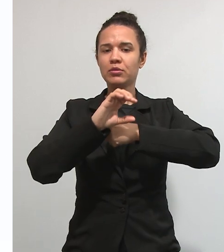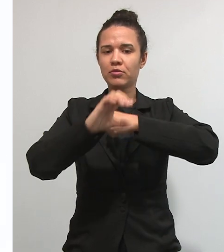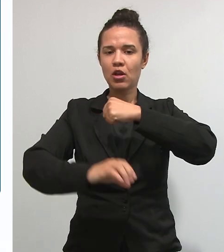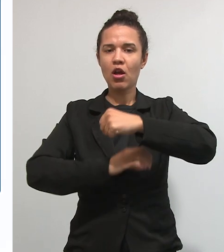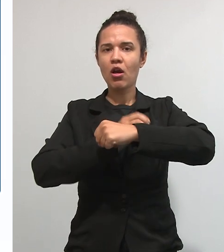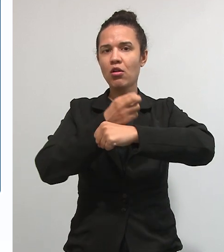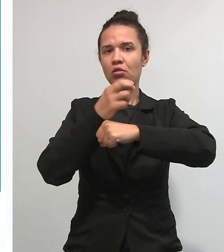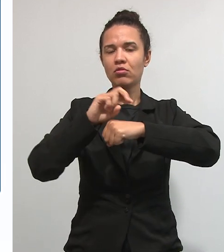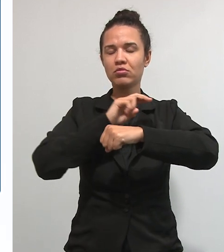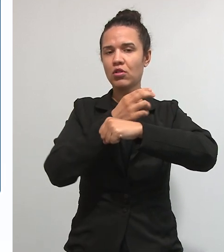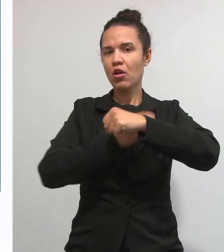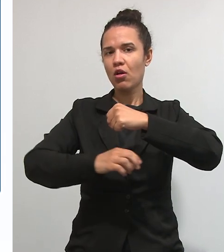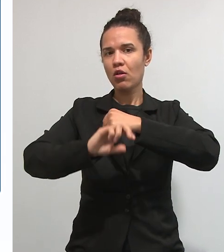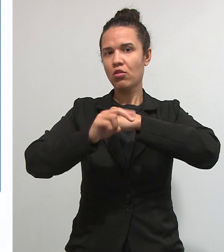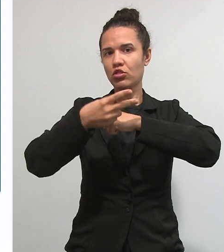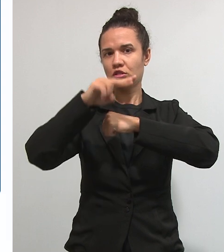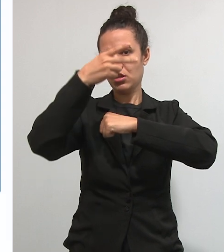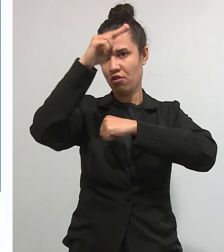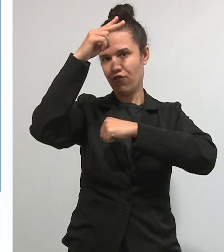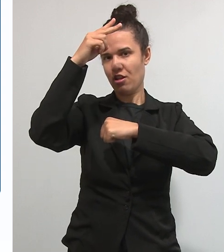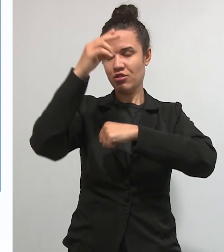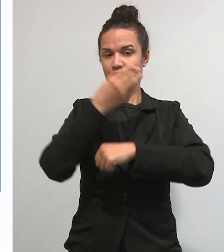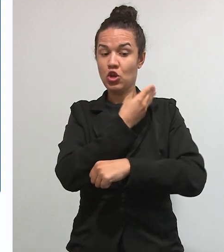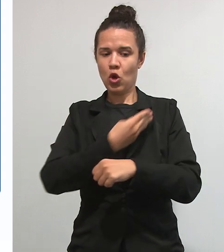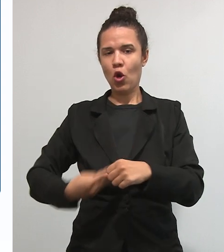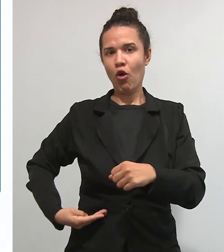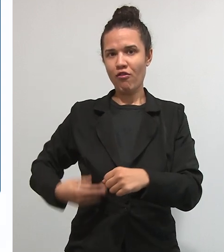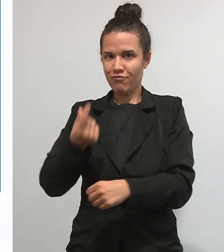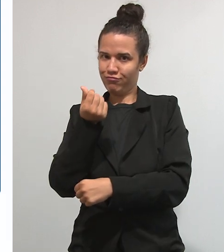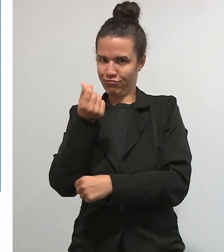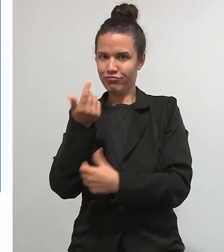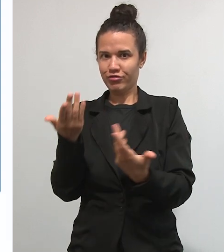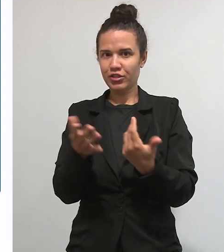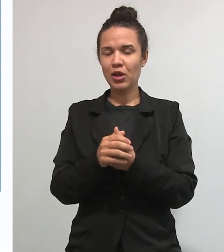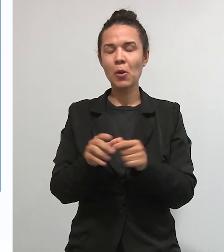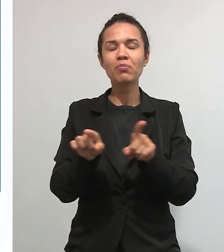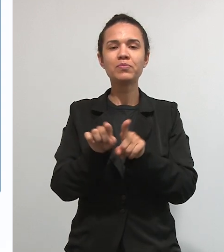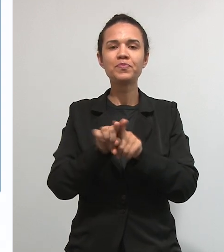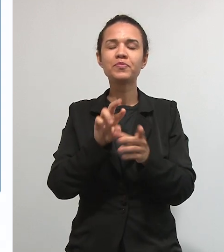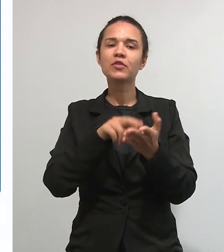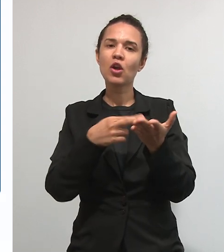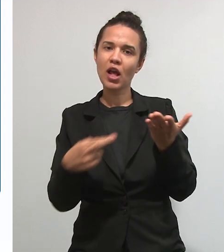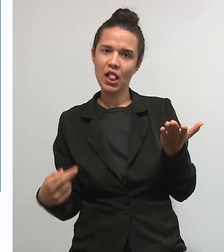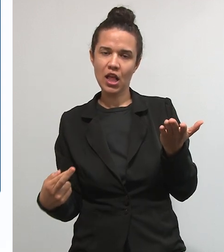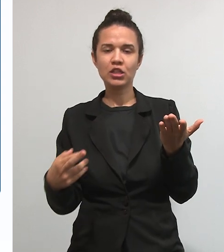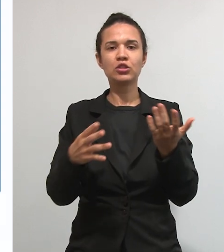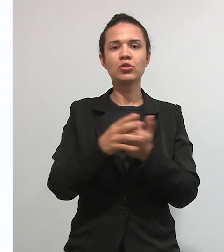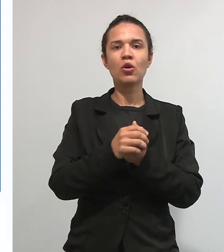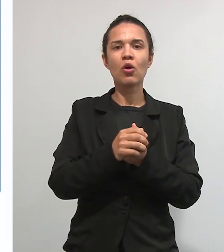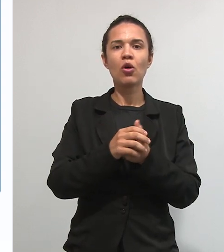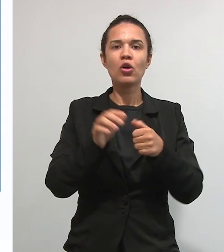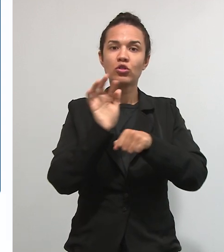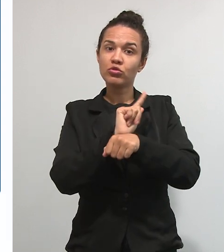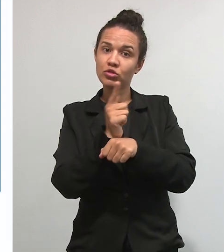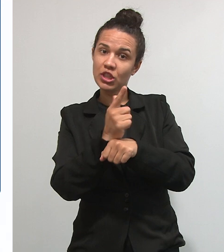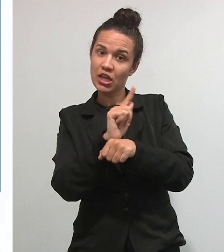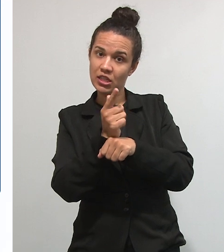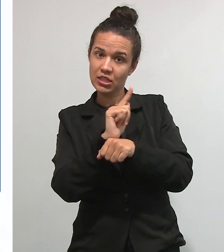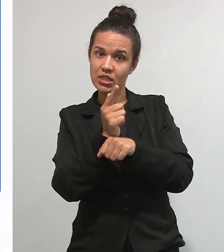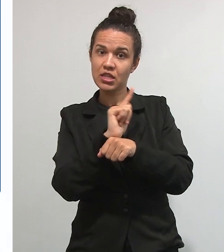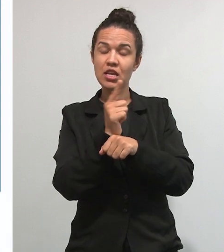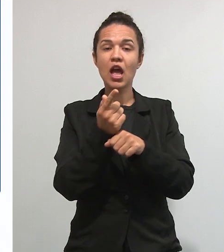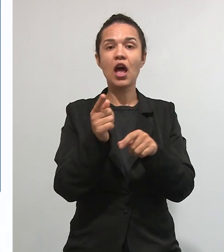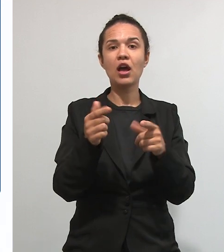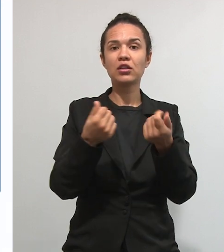público. Temos aqui também os relatórios contábeis gerenciais fiscais, isso aqui vai ser abordado mais na frente,